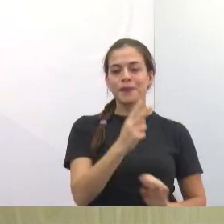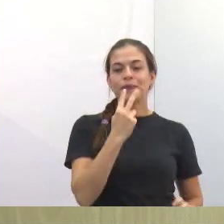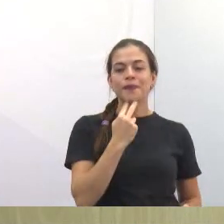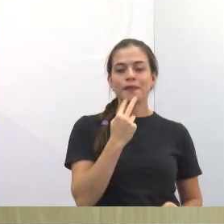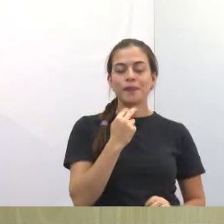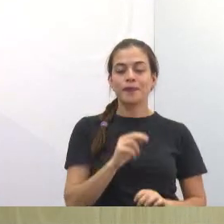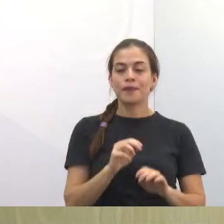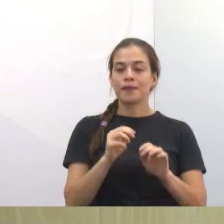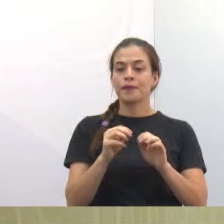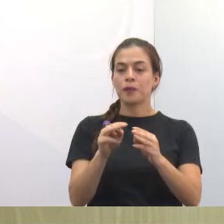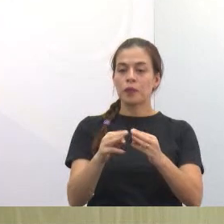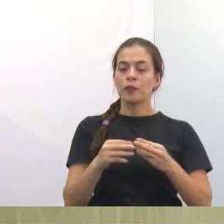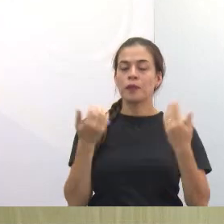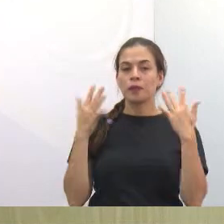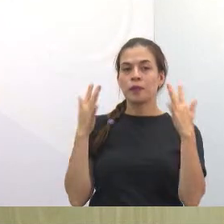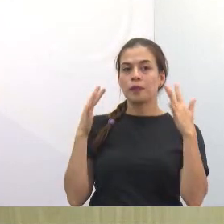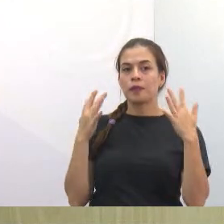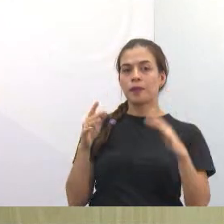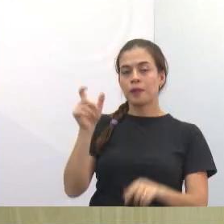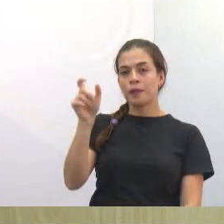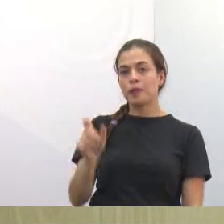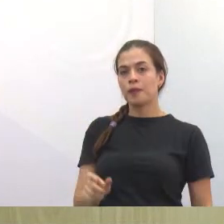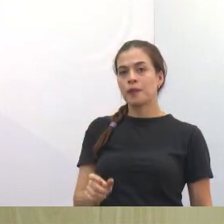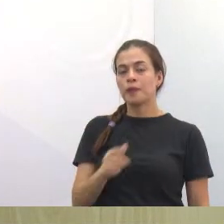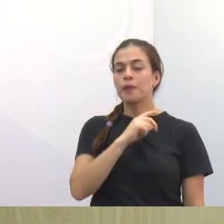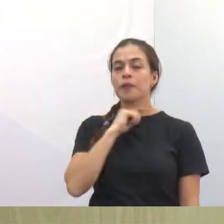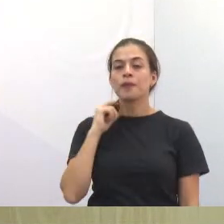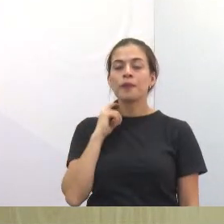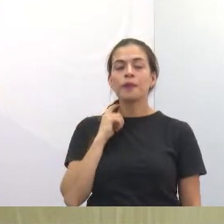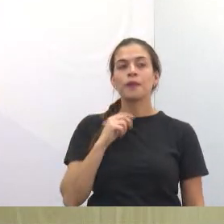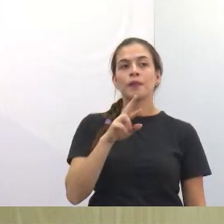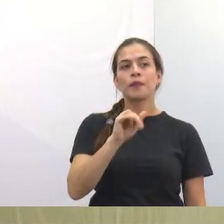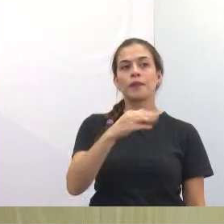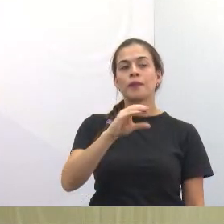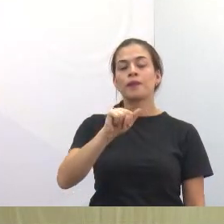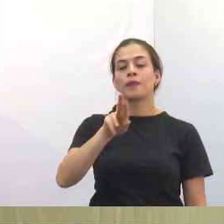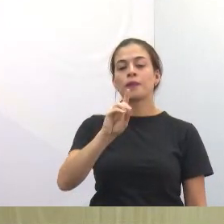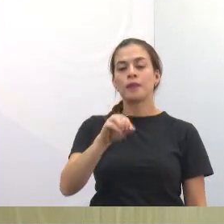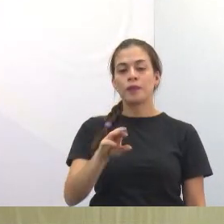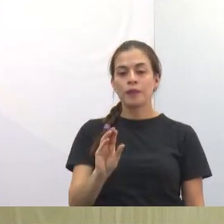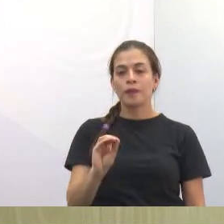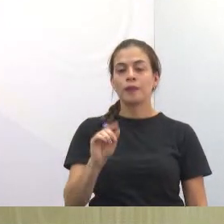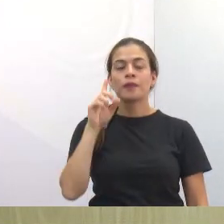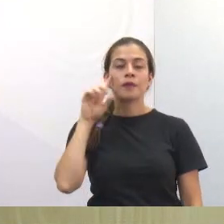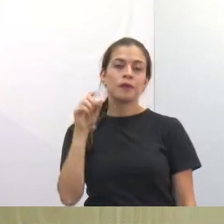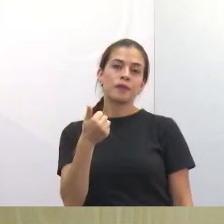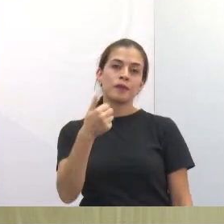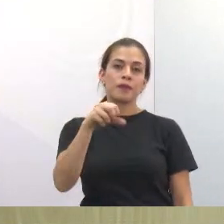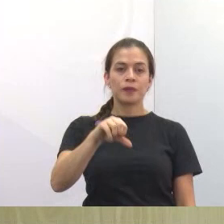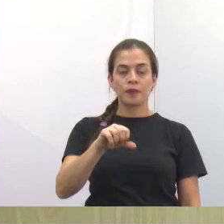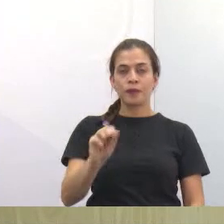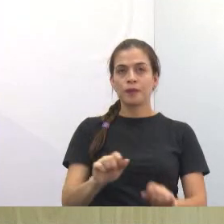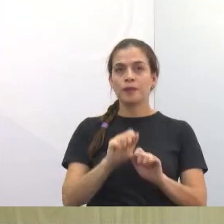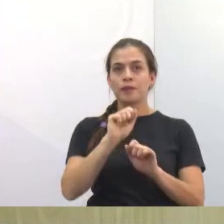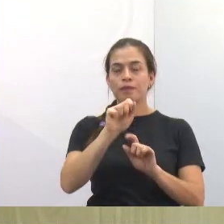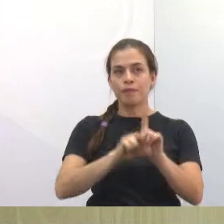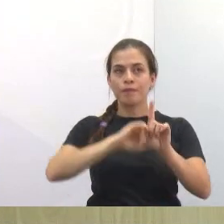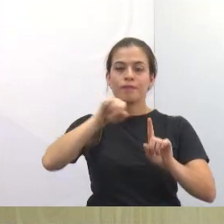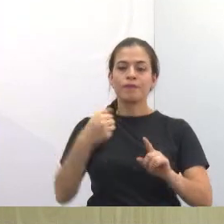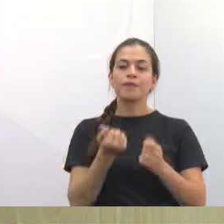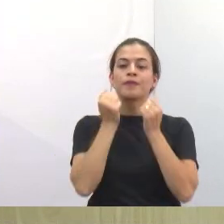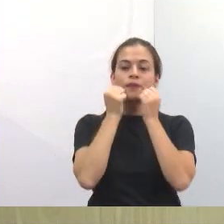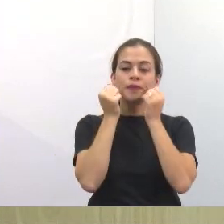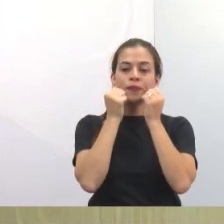Ricardo Rodolfo pela missa presidida em 19 de julho de 2024, no Cerco de Jericó 2024, realizado pela paróquia